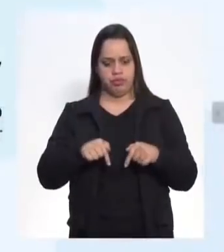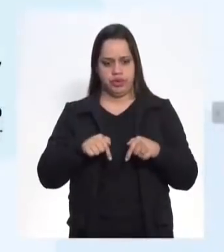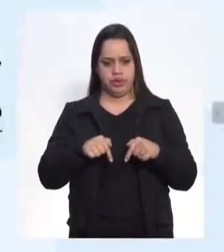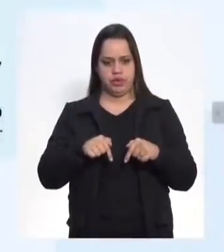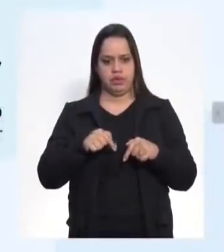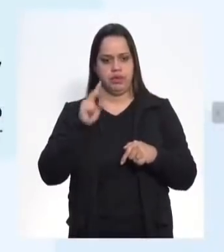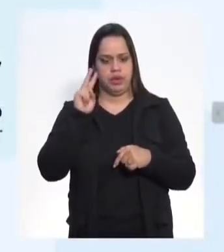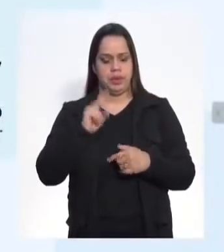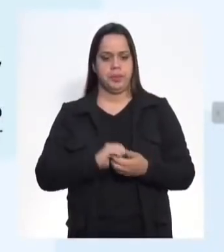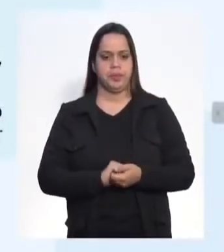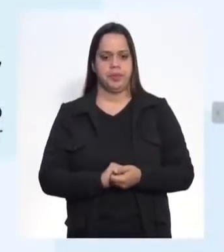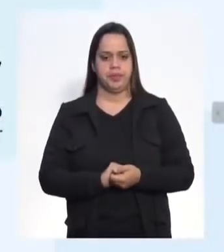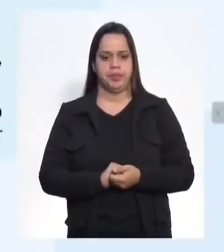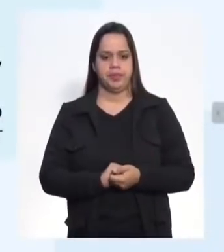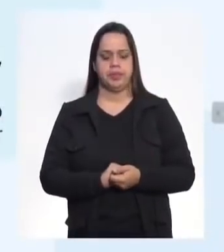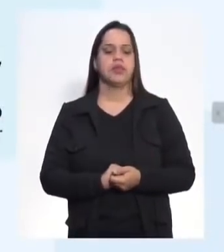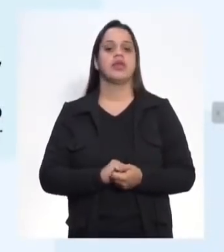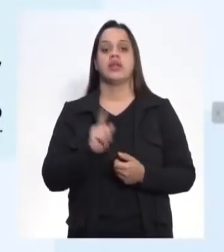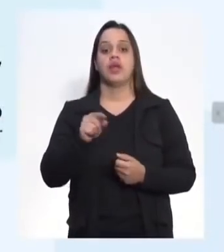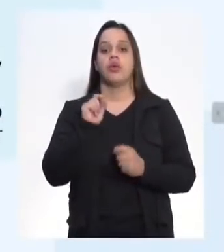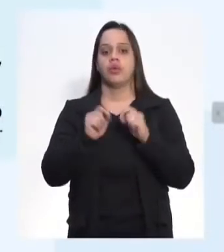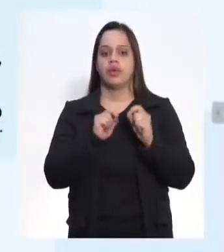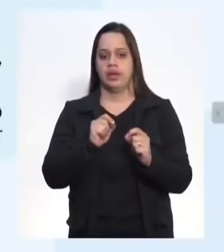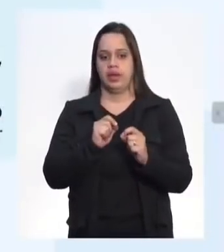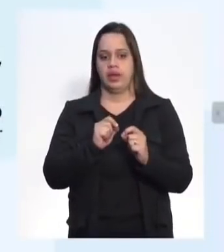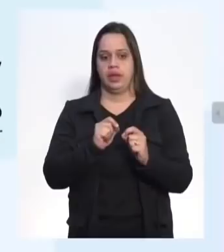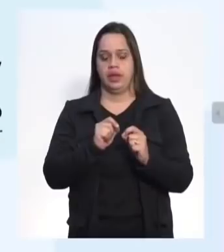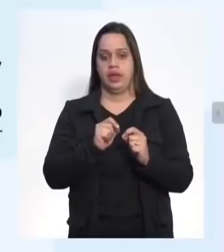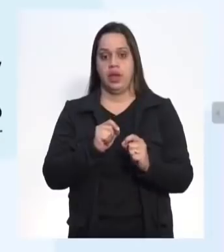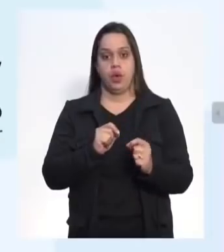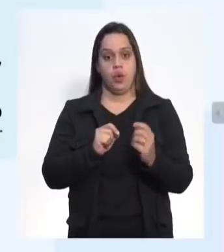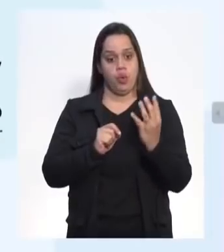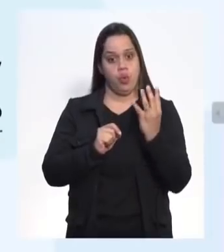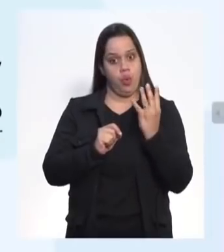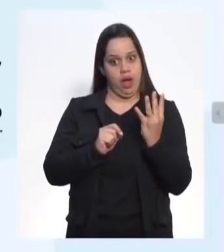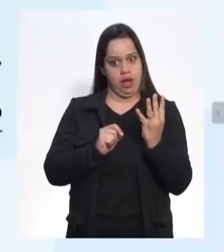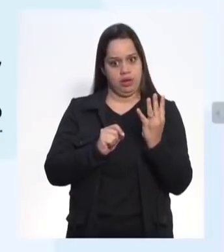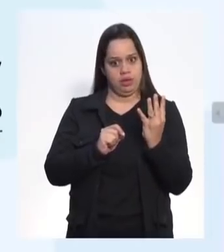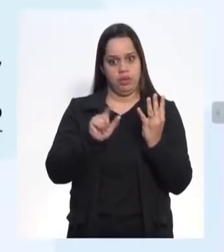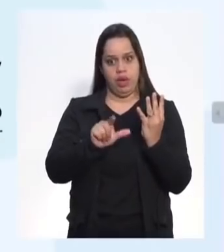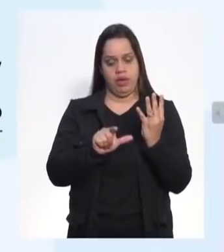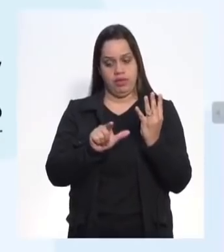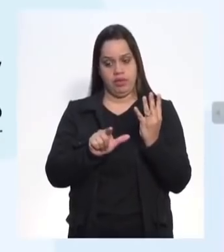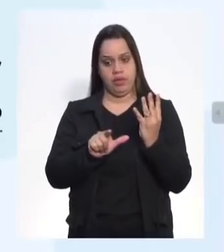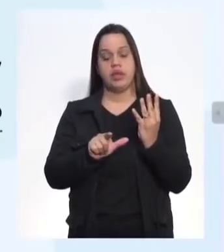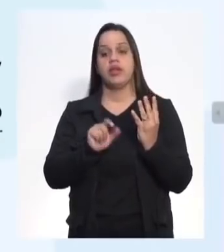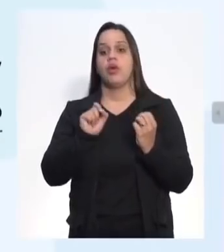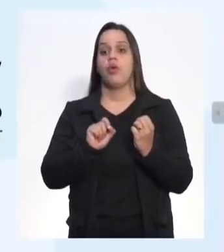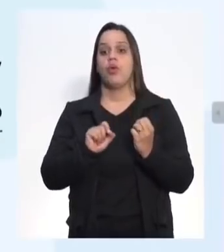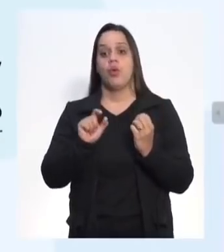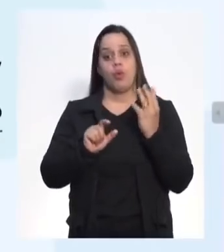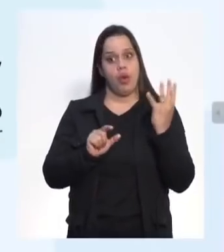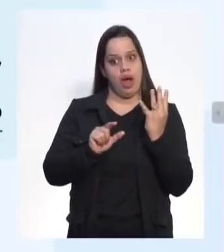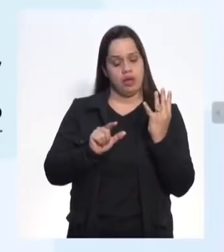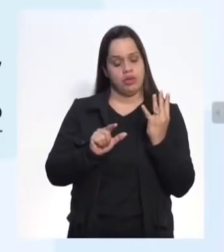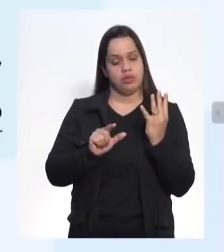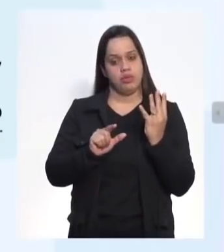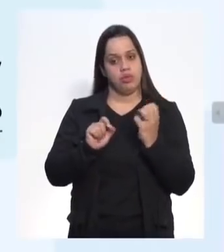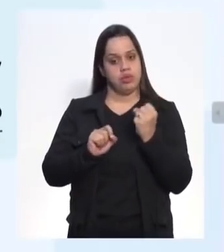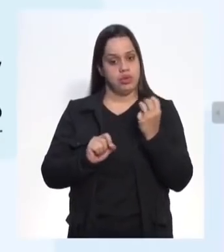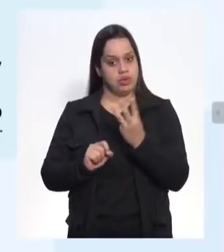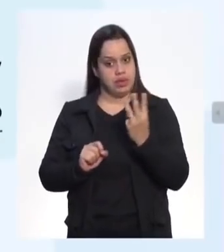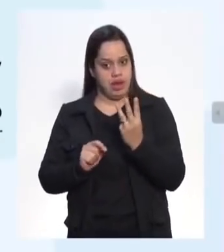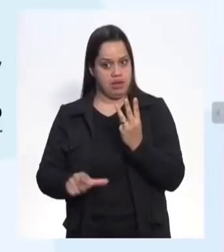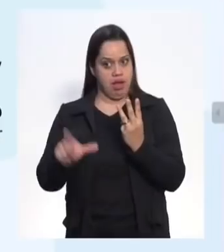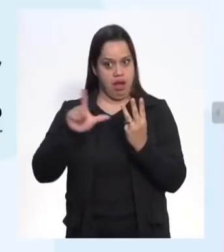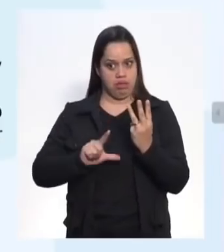posso escrever, então. Então, 4 é sucessor do 3. Sim, porque ele Beleza? é um número